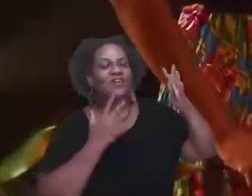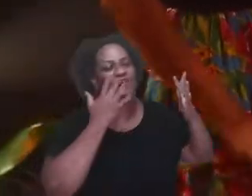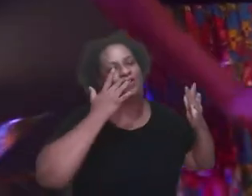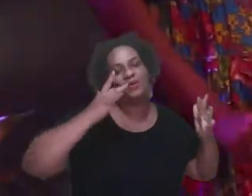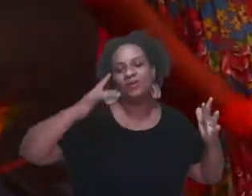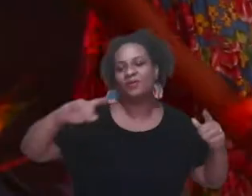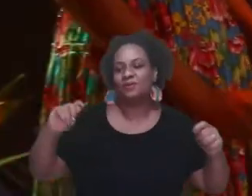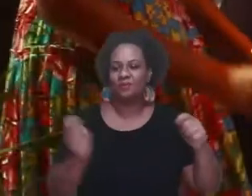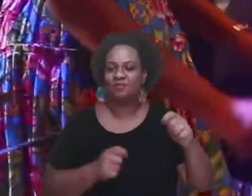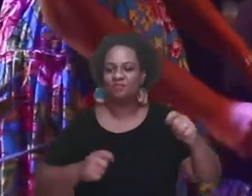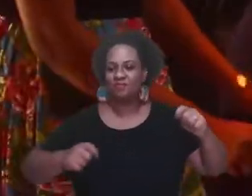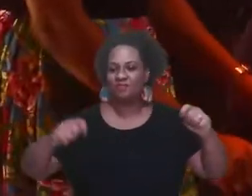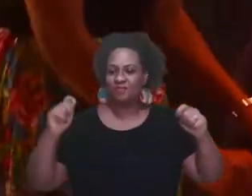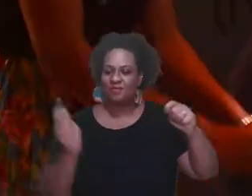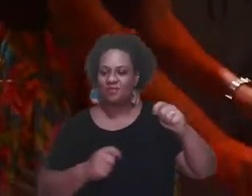visor